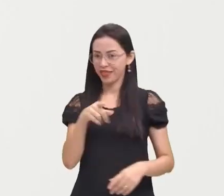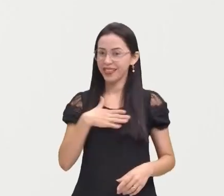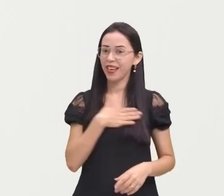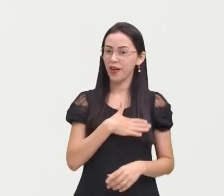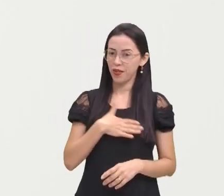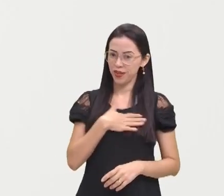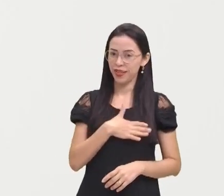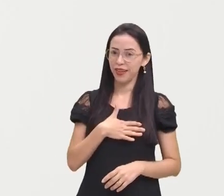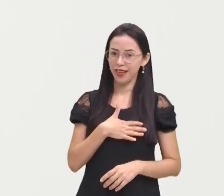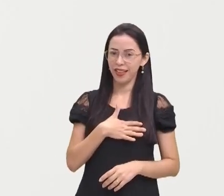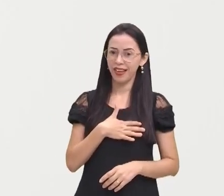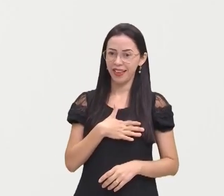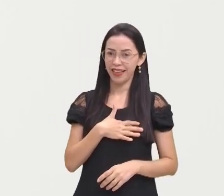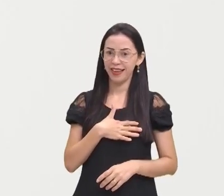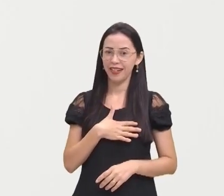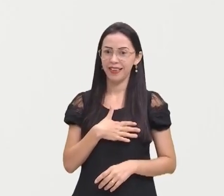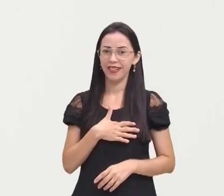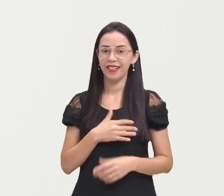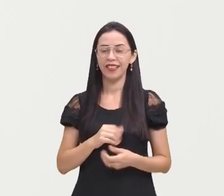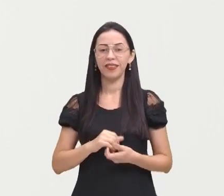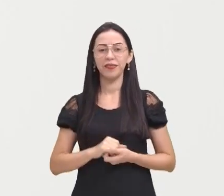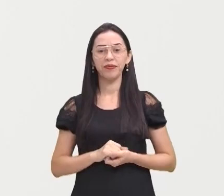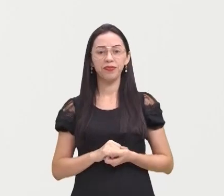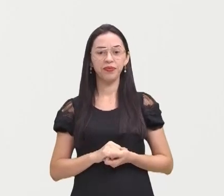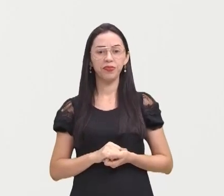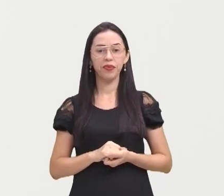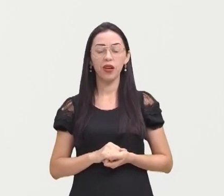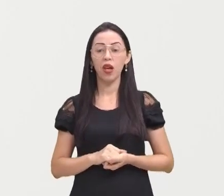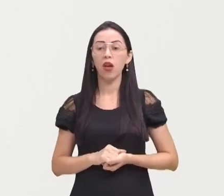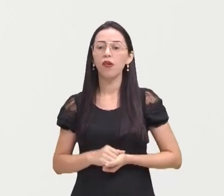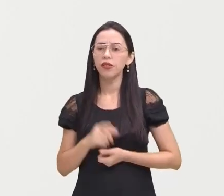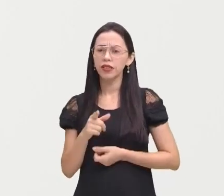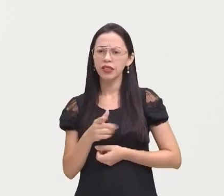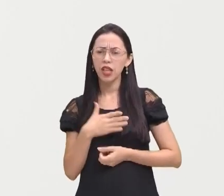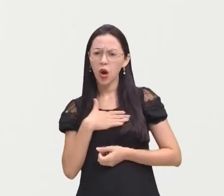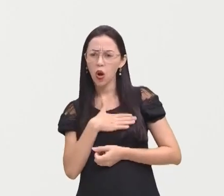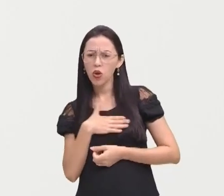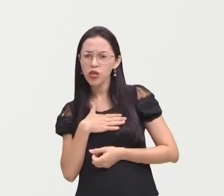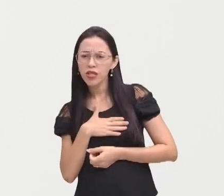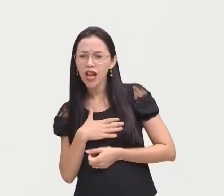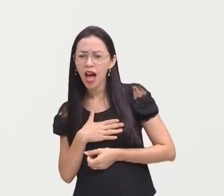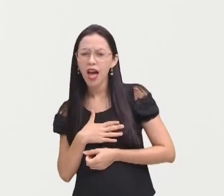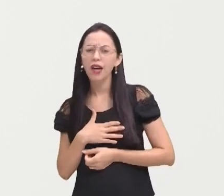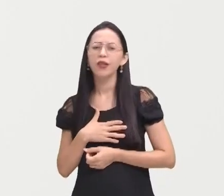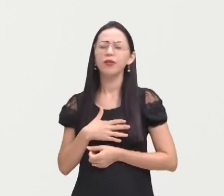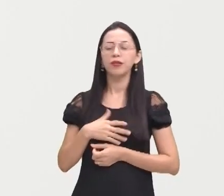ou não? Vocês gostaram mais ainda de desbravar estes